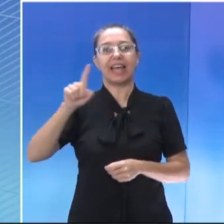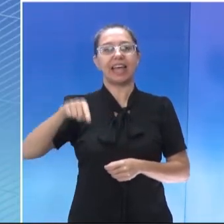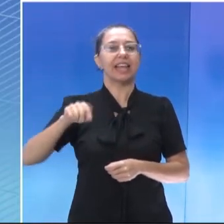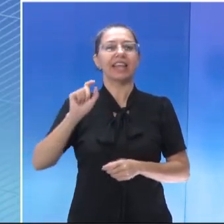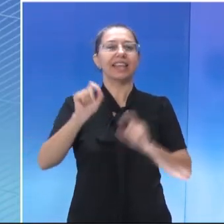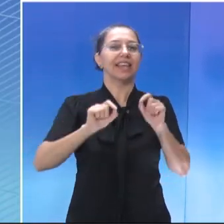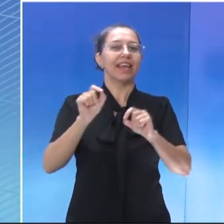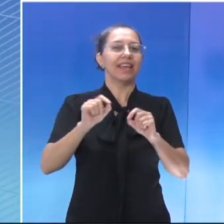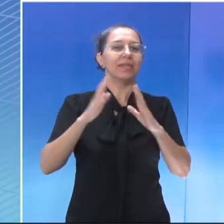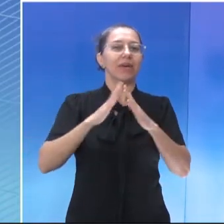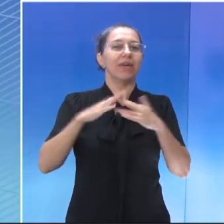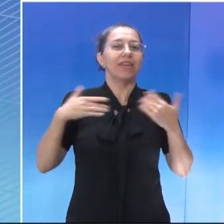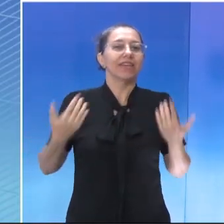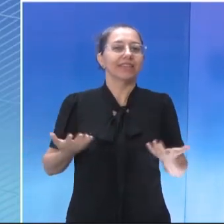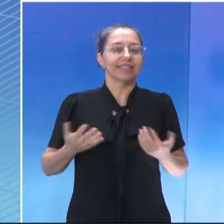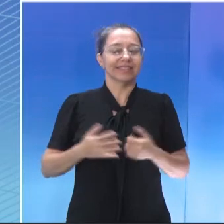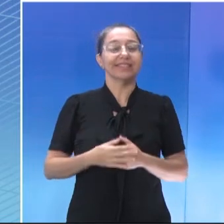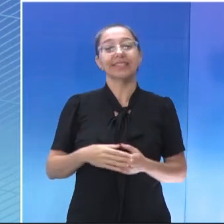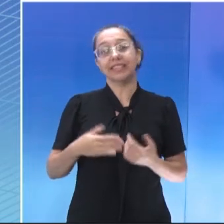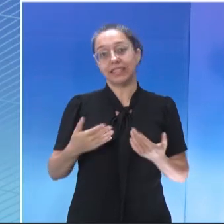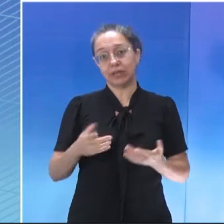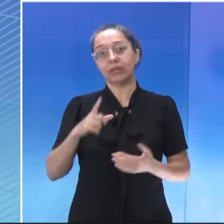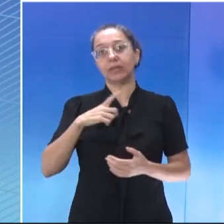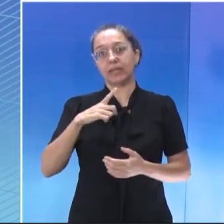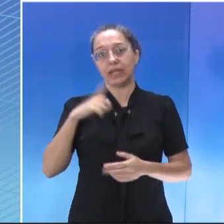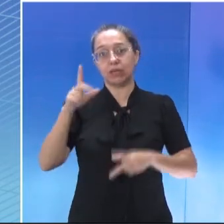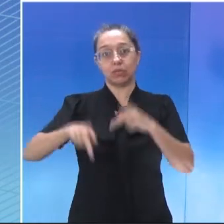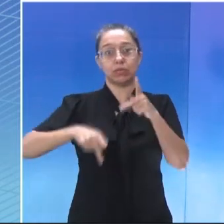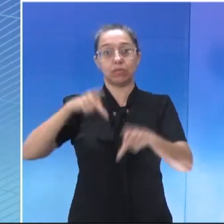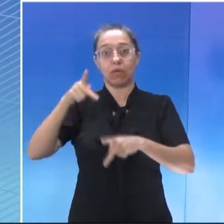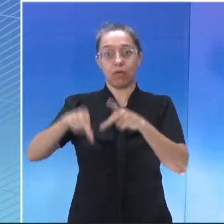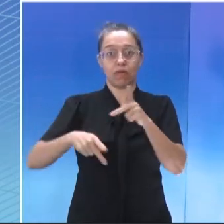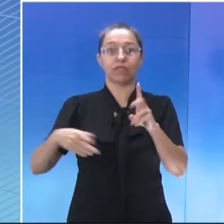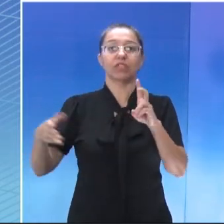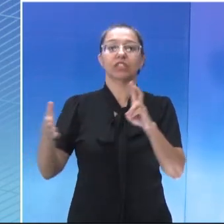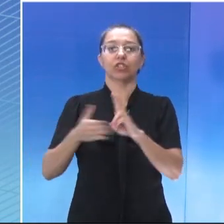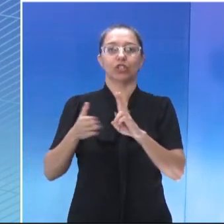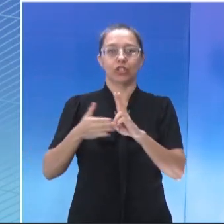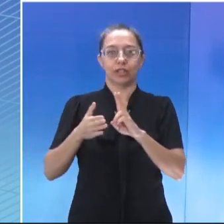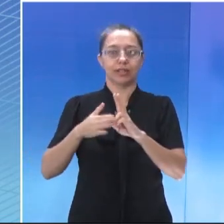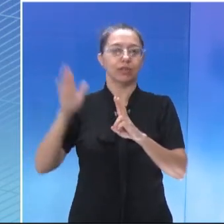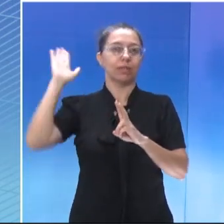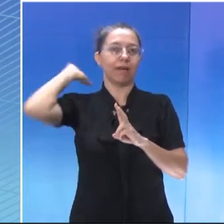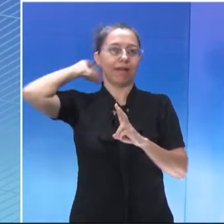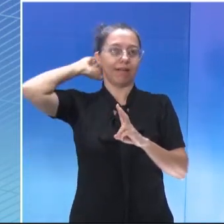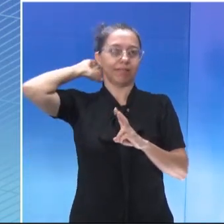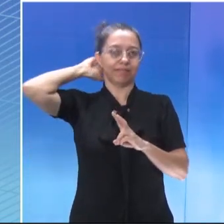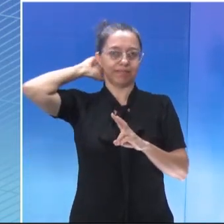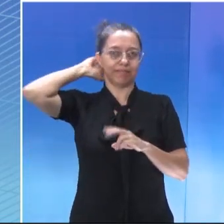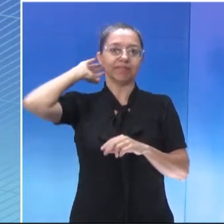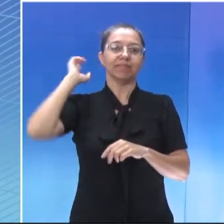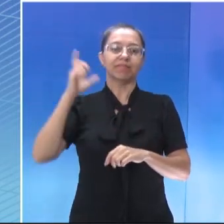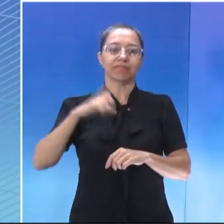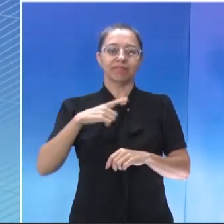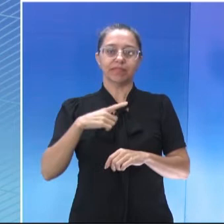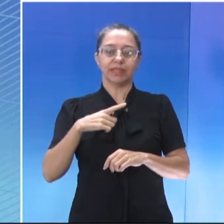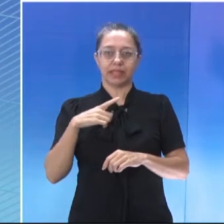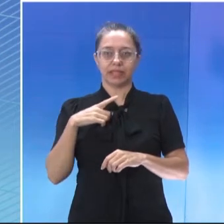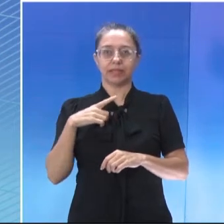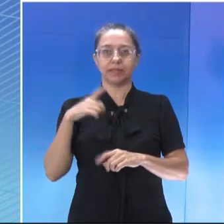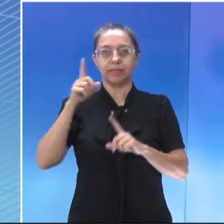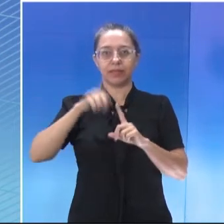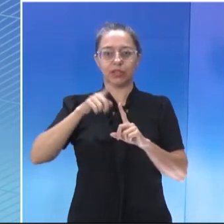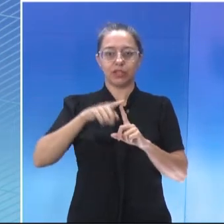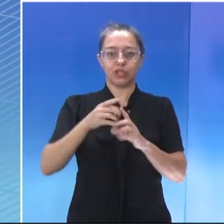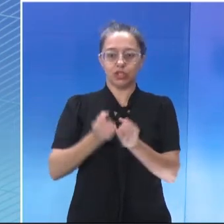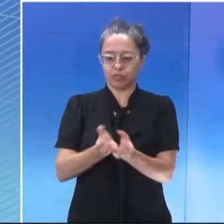nessa região, né? Os povos remanescentes aí, os nossos aborígenes, nossos indígenas, né? Eles trabalham com esse tipo de cerâmica. Vamos